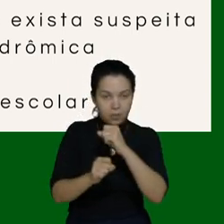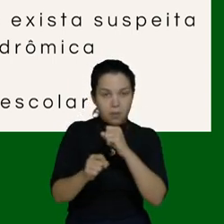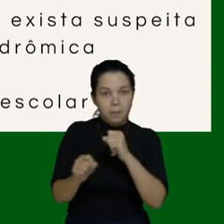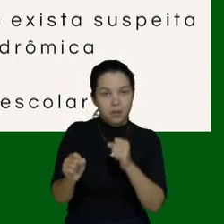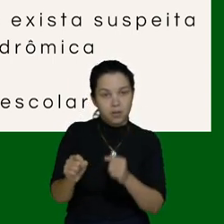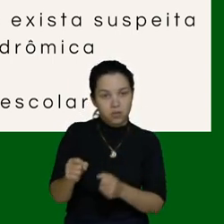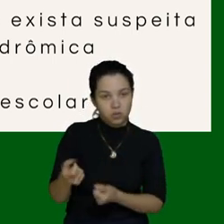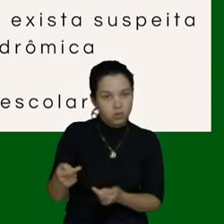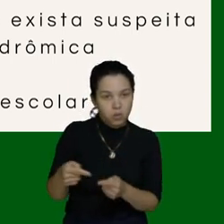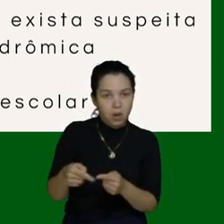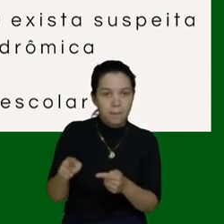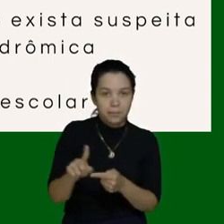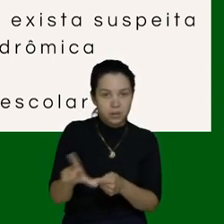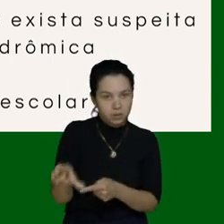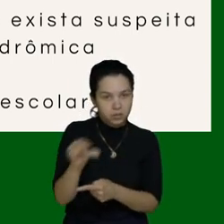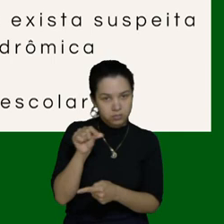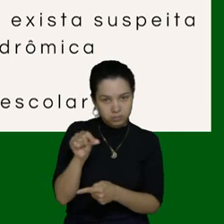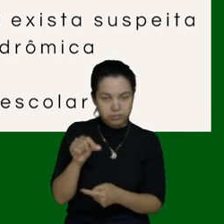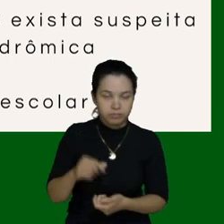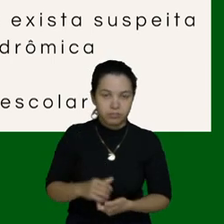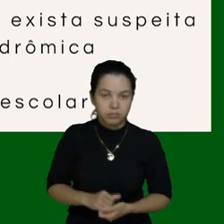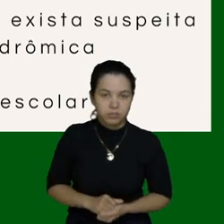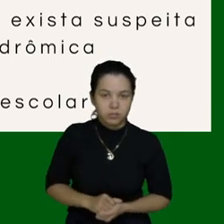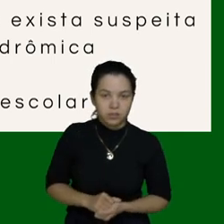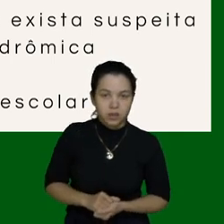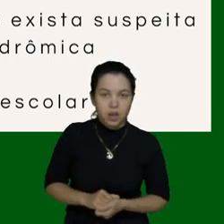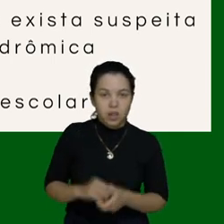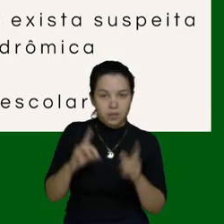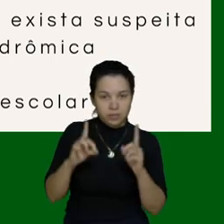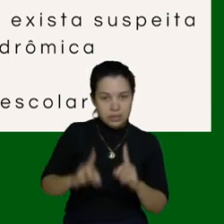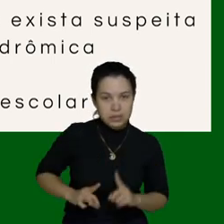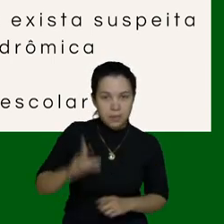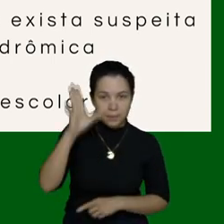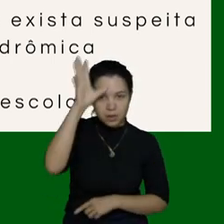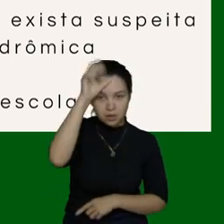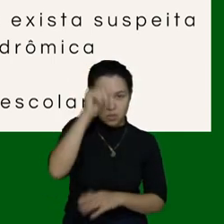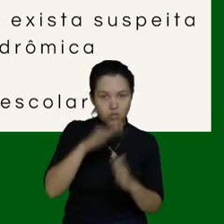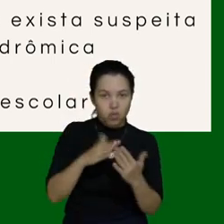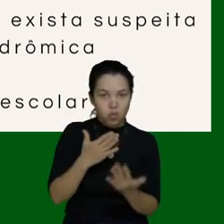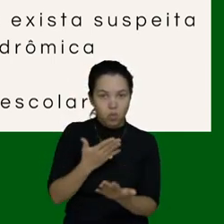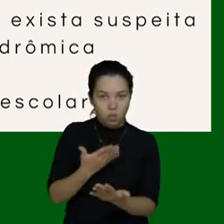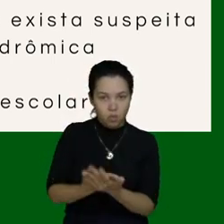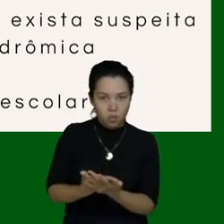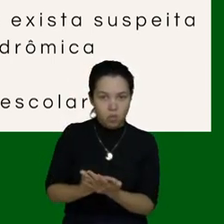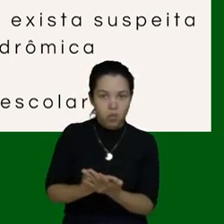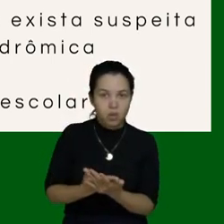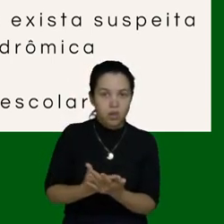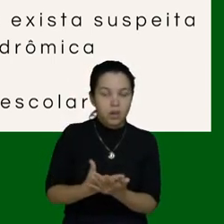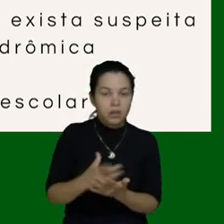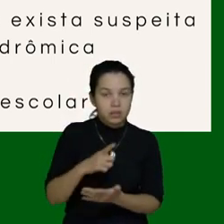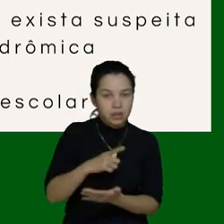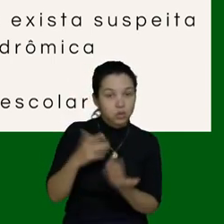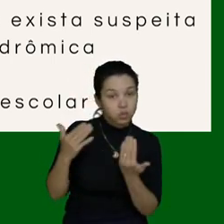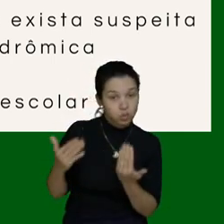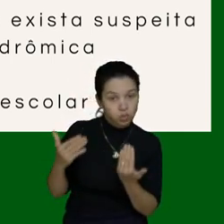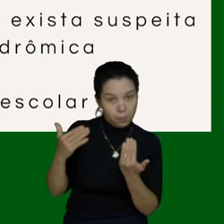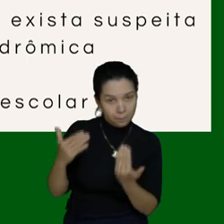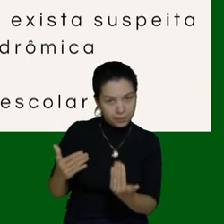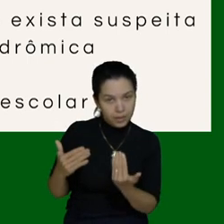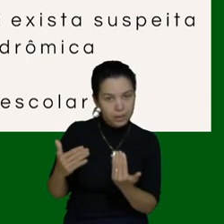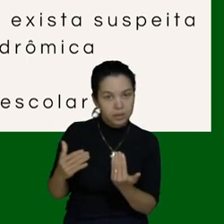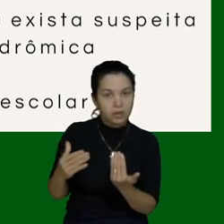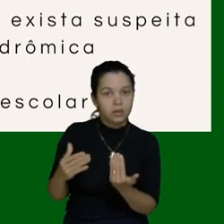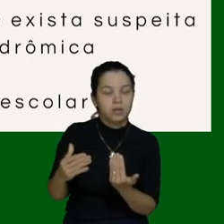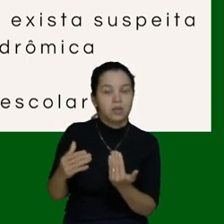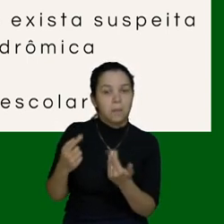um caso eletivo as deficiências de aprendizagem escolar onde exista suspeita de condição